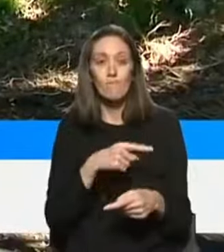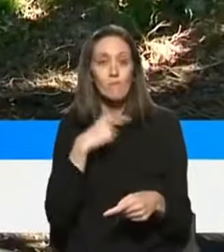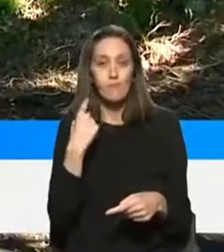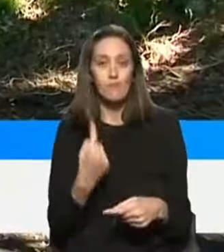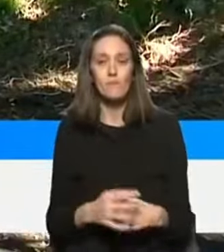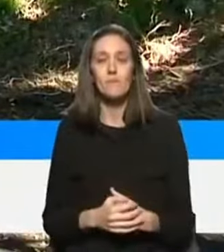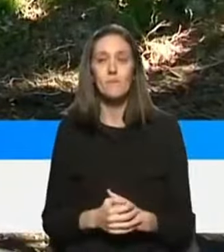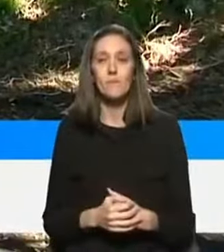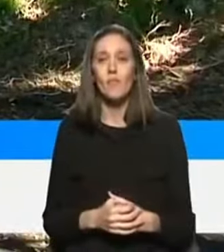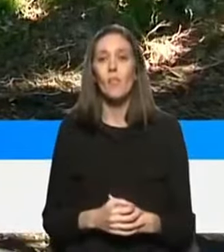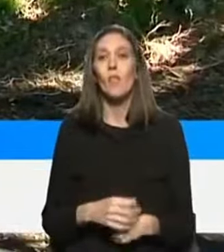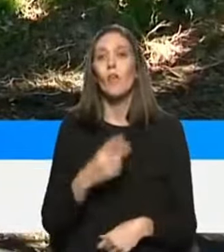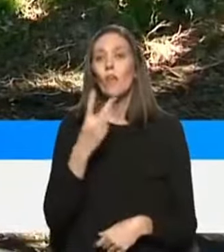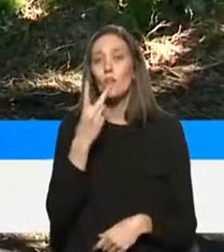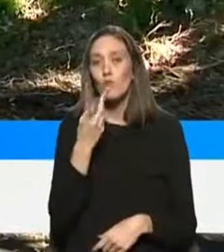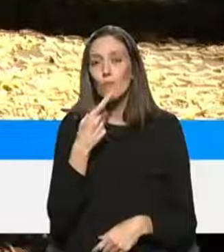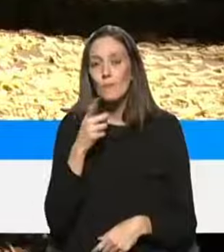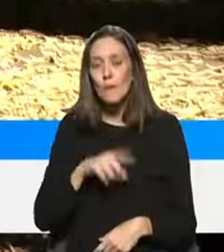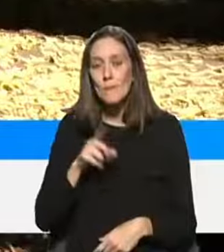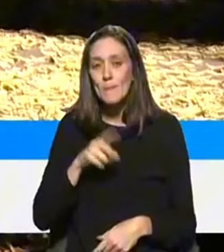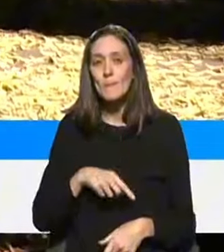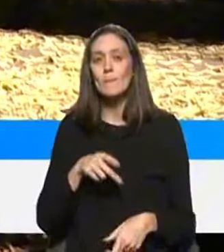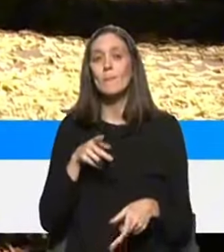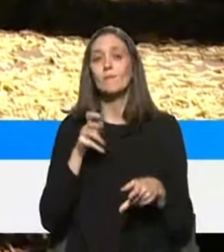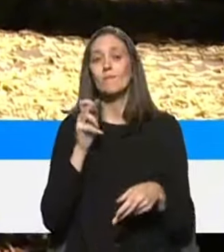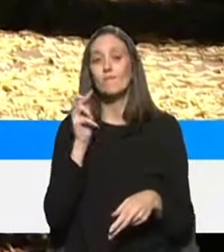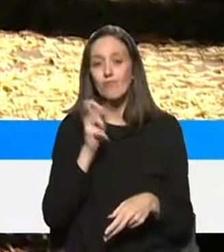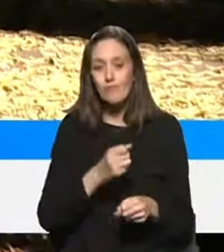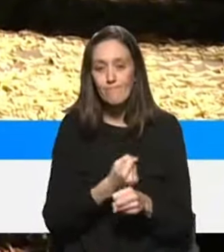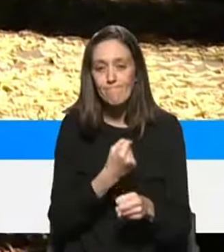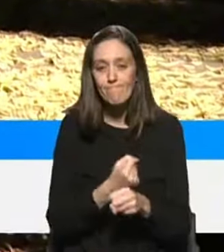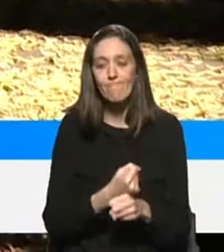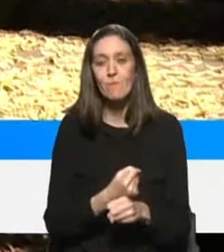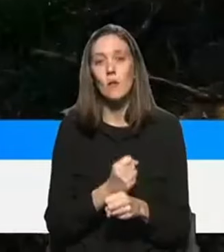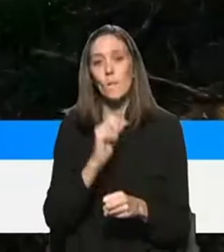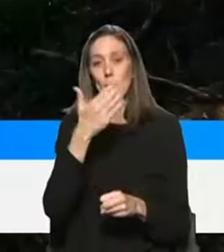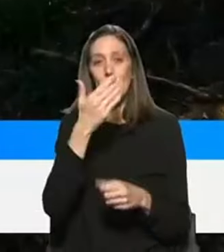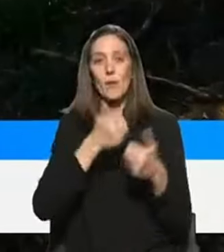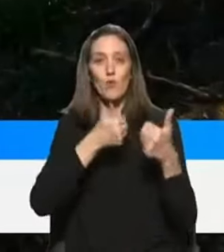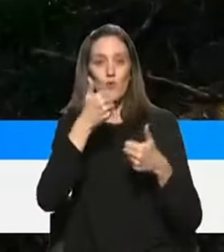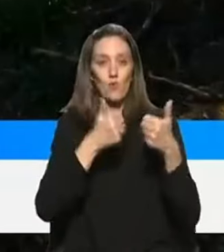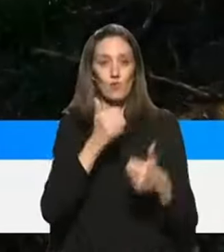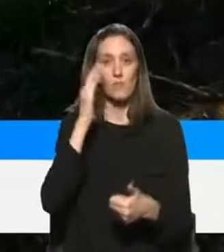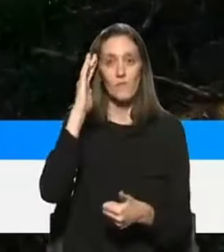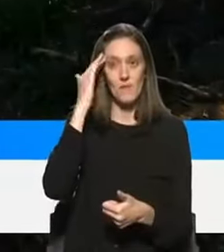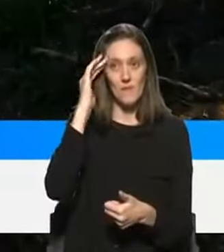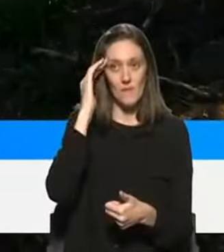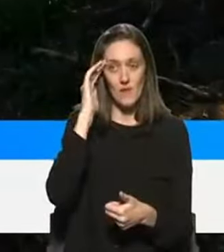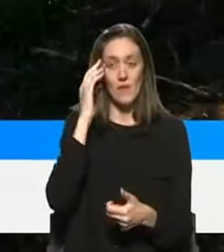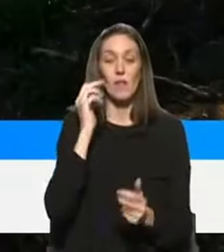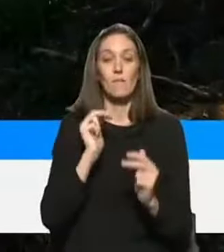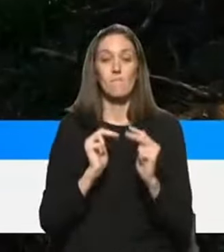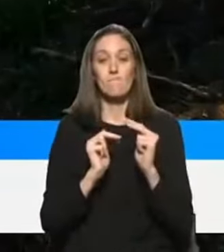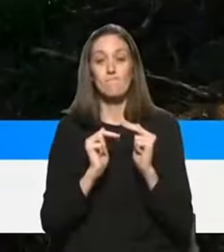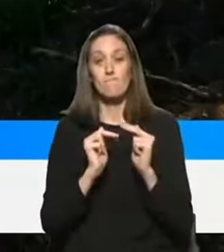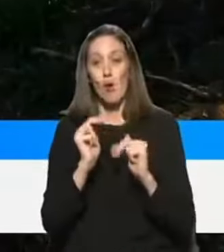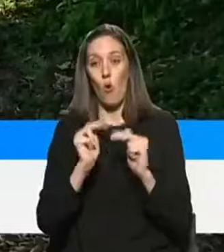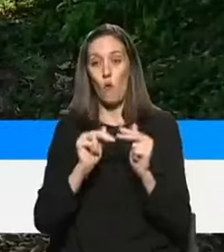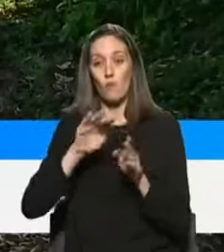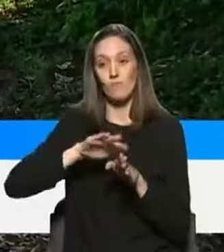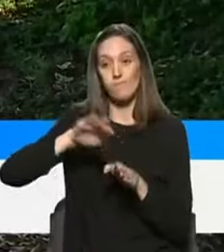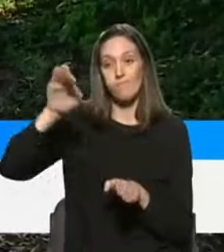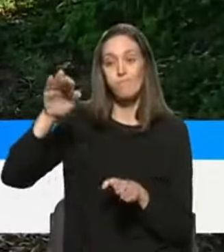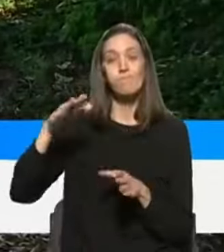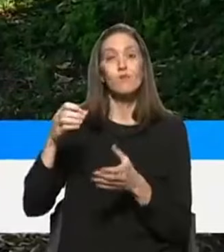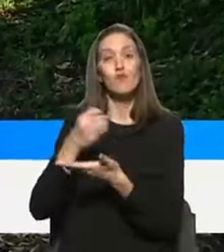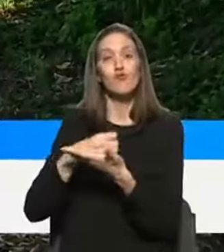já vão em 2 as tentativas para intervir no troço. Um primeiro concurso em fevereiro para reabilitar o talude ficou deserto.